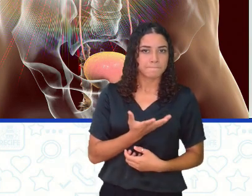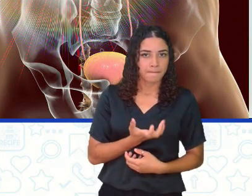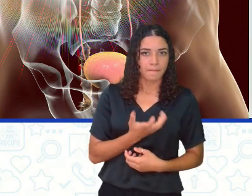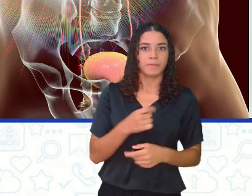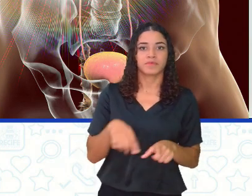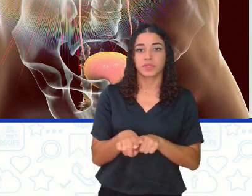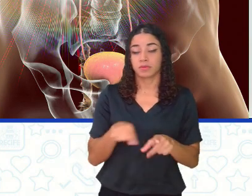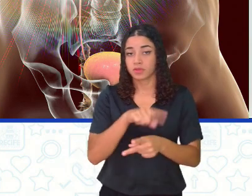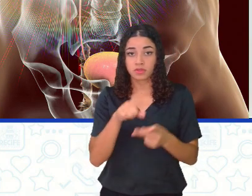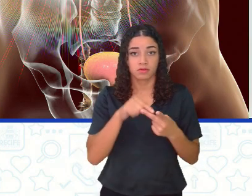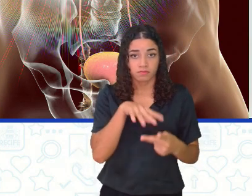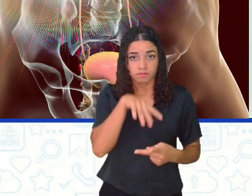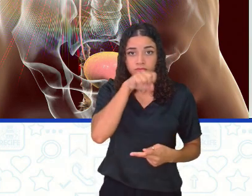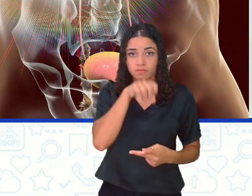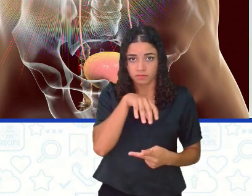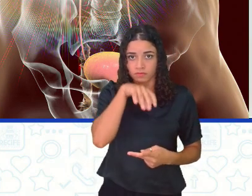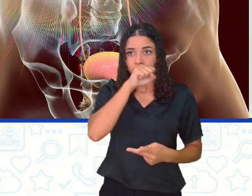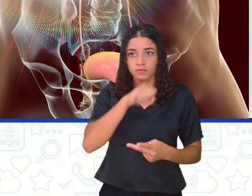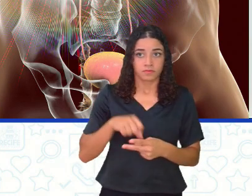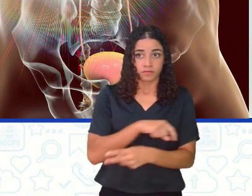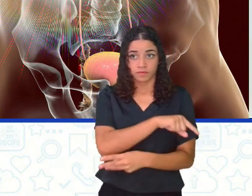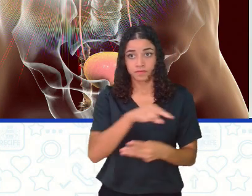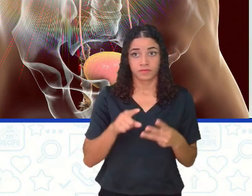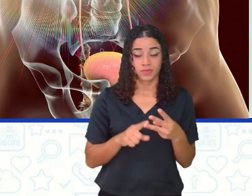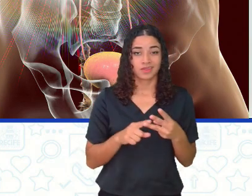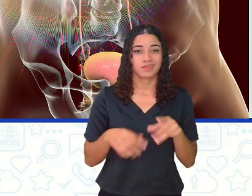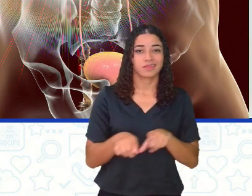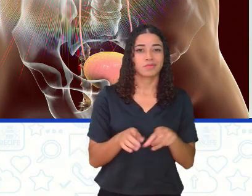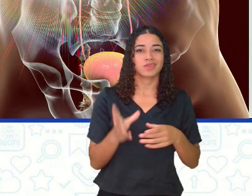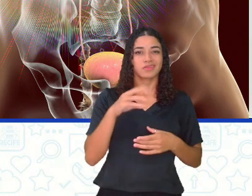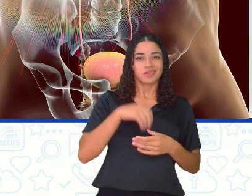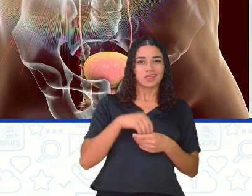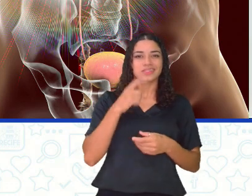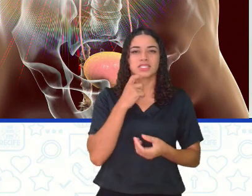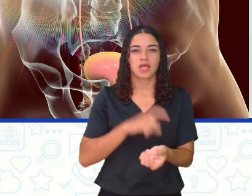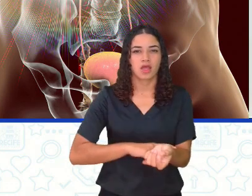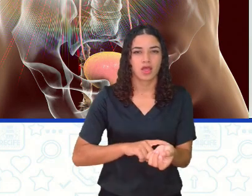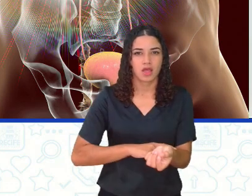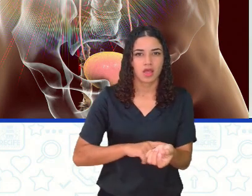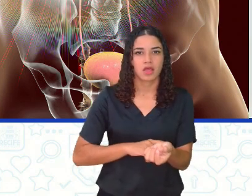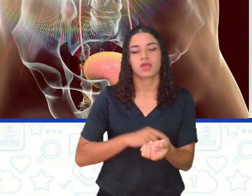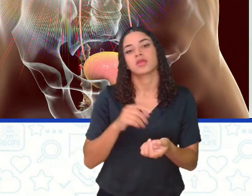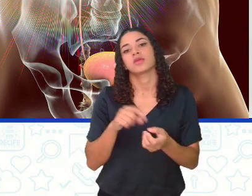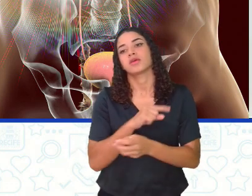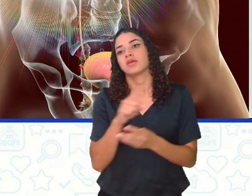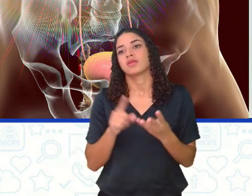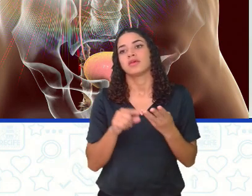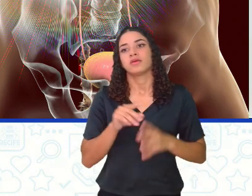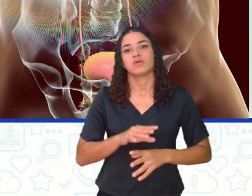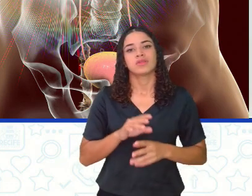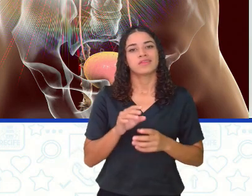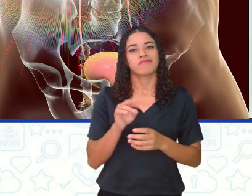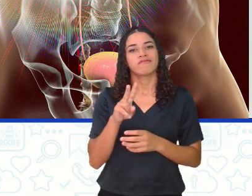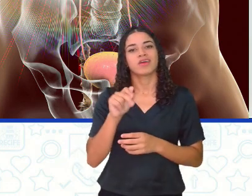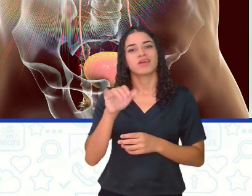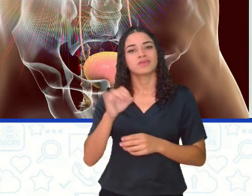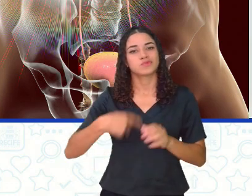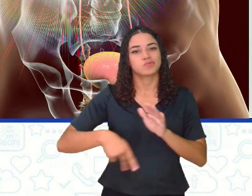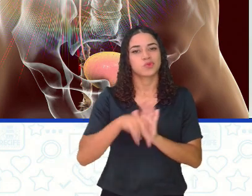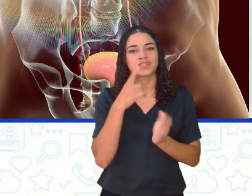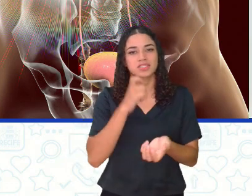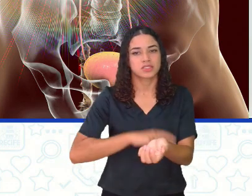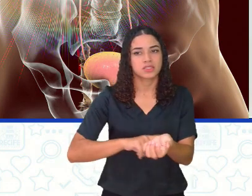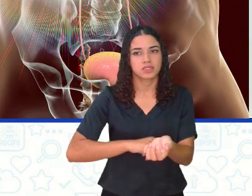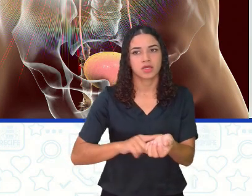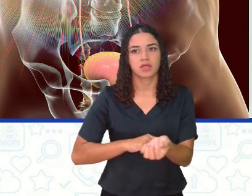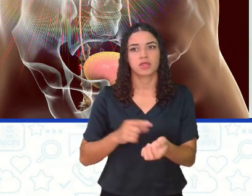frequência respiratória e da taxa de glicose no sangue, né? Contração dos vasos sanguíneos, da pele,